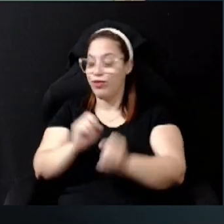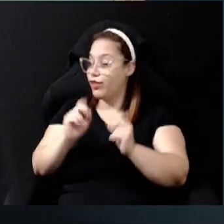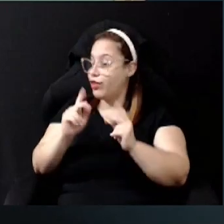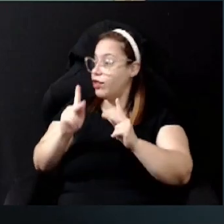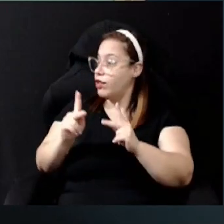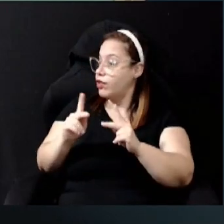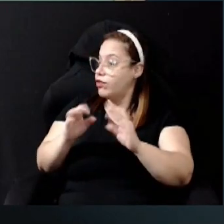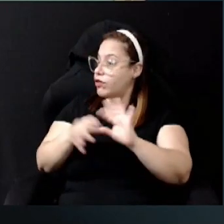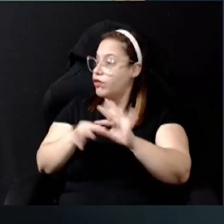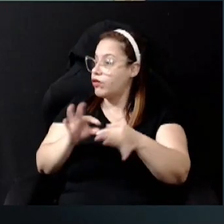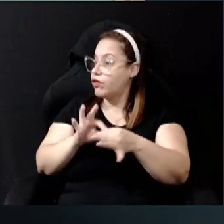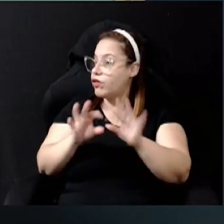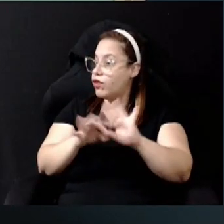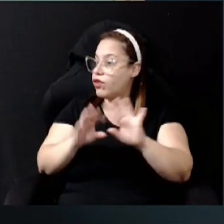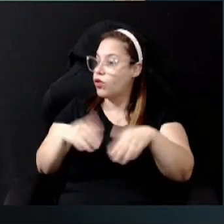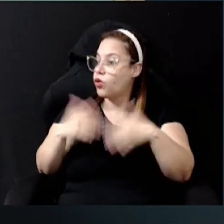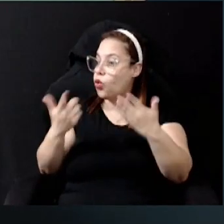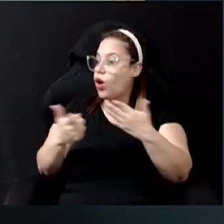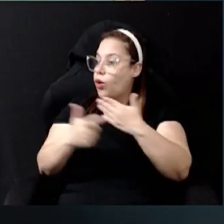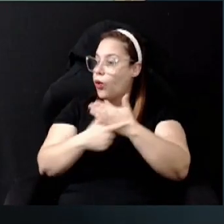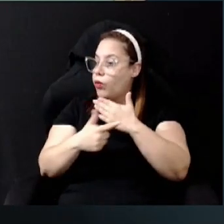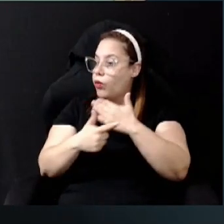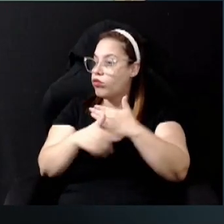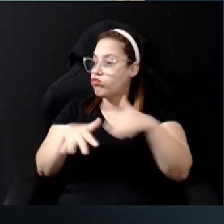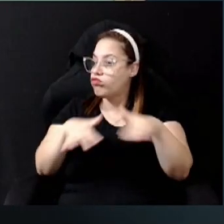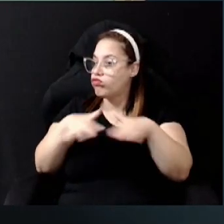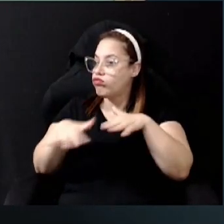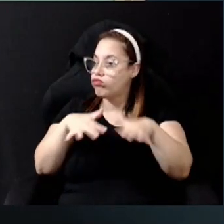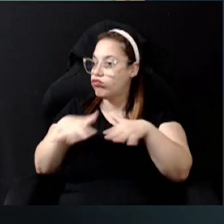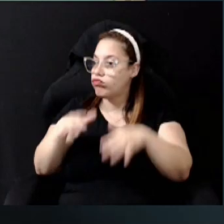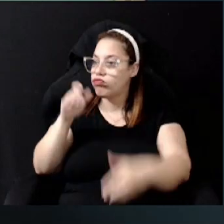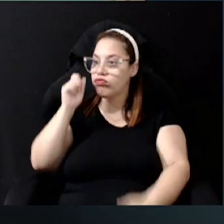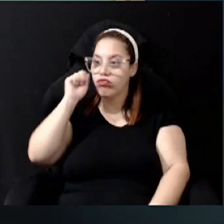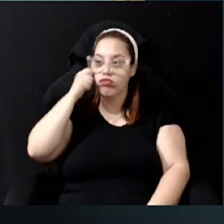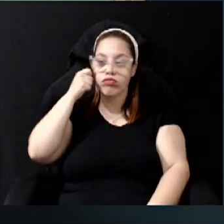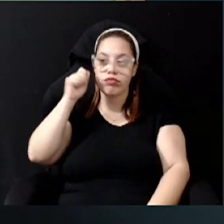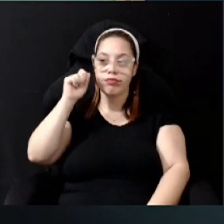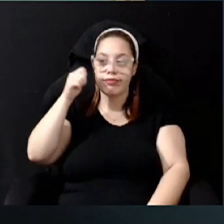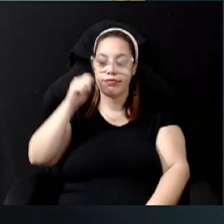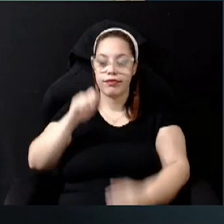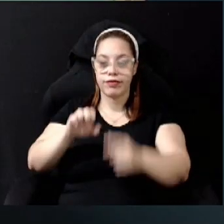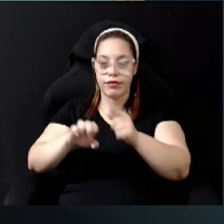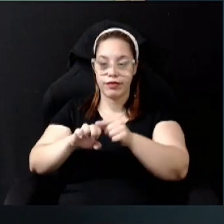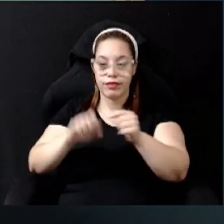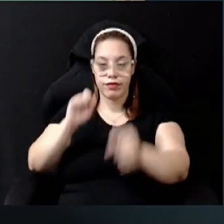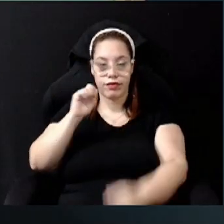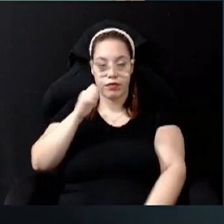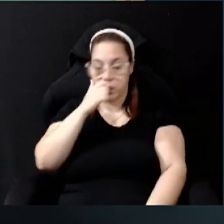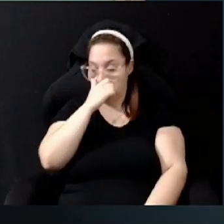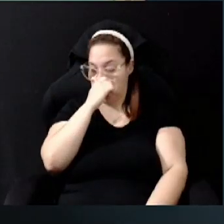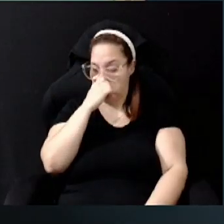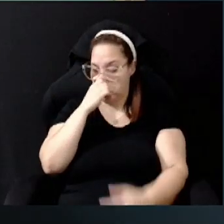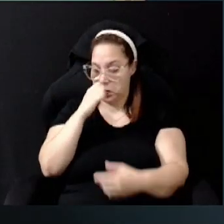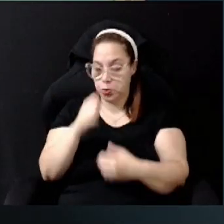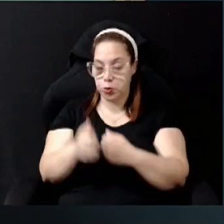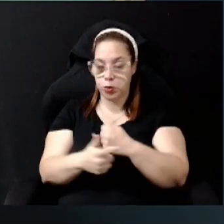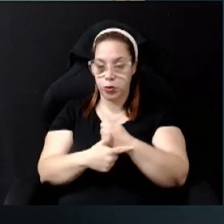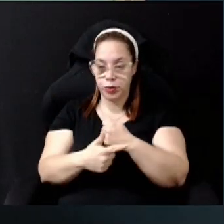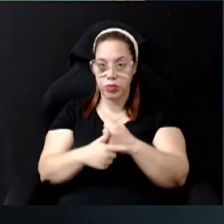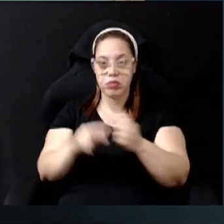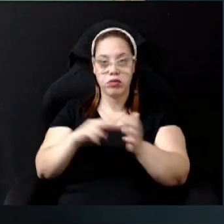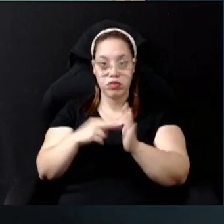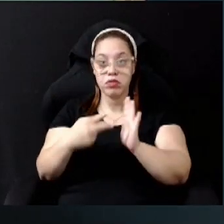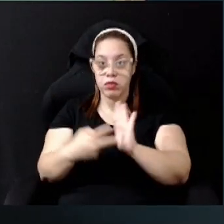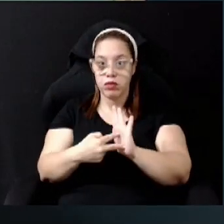qual é o papel do movimento das mulheres empreendedoras na gastronomia? Para mim fez muito sentido, deu